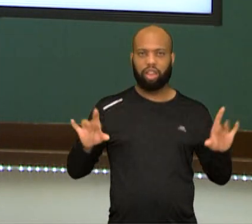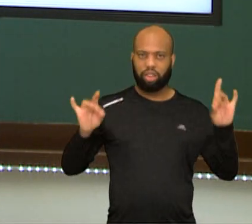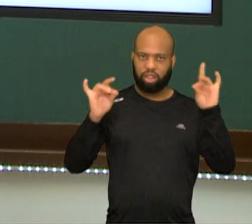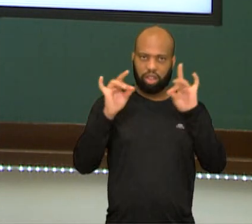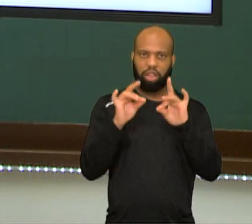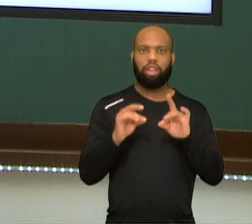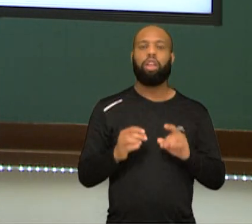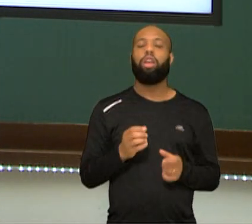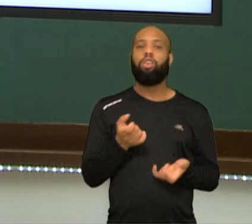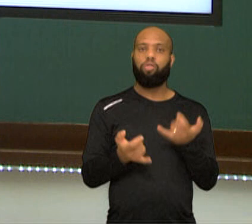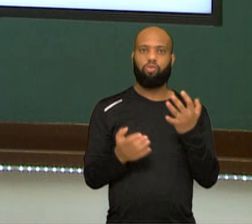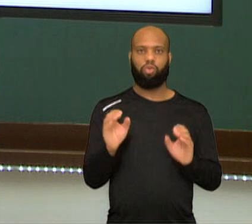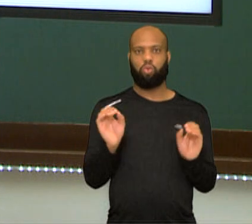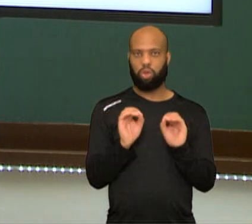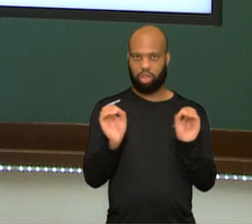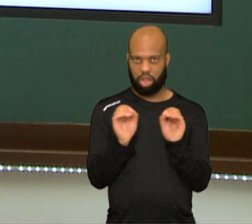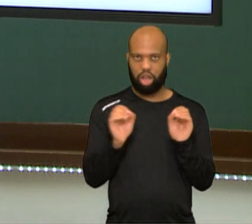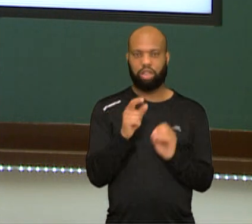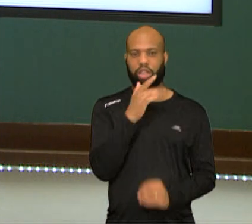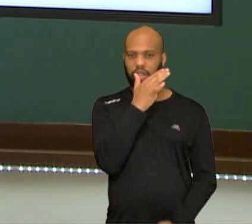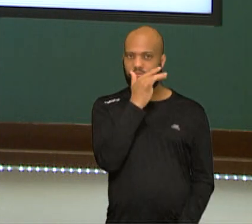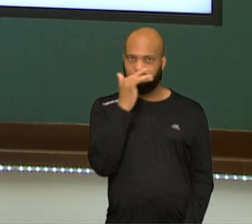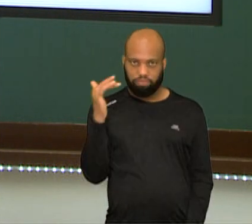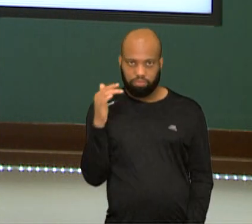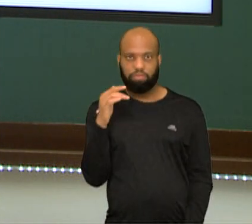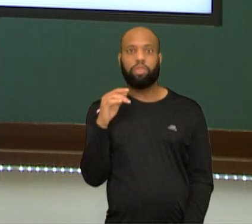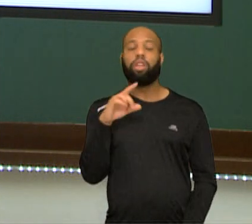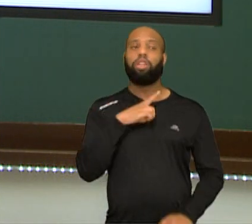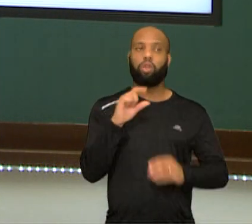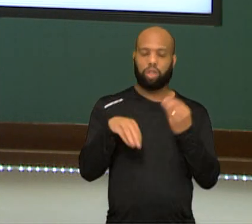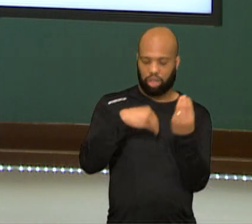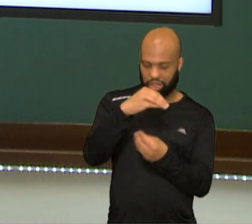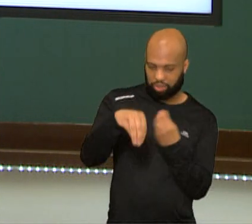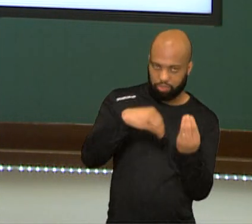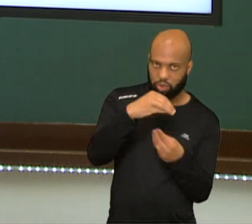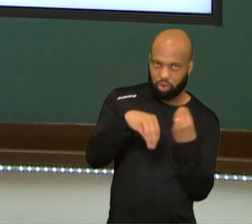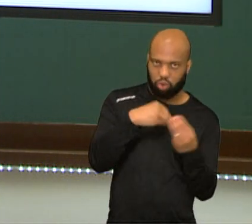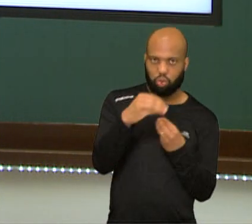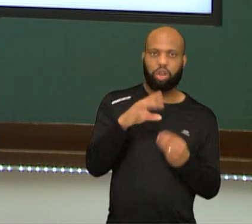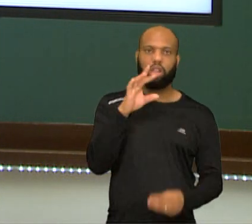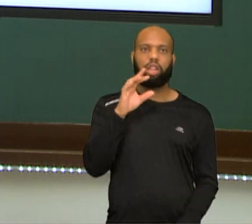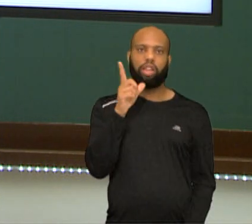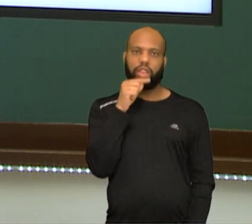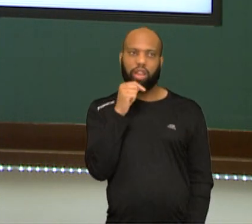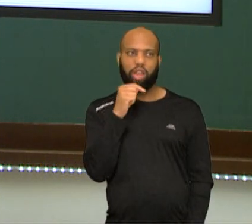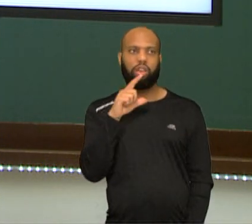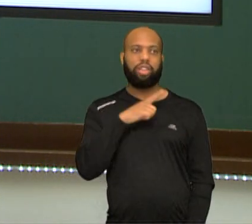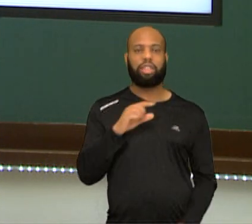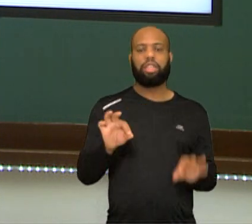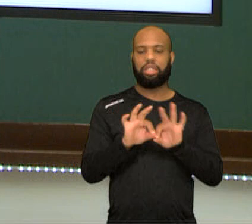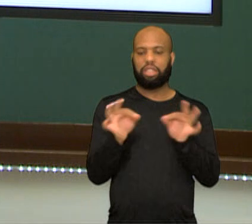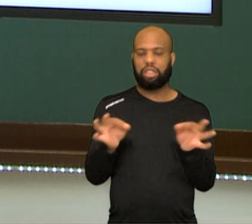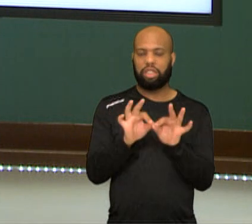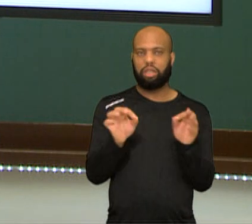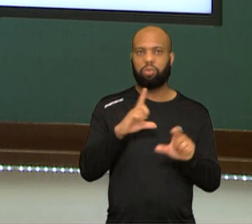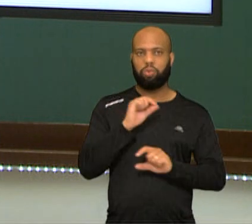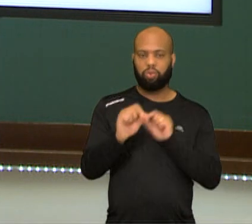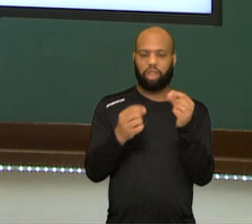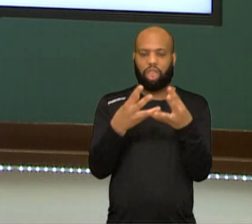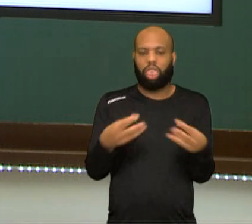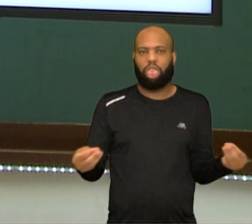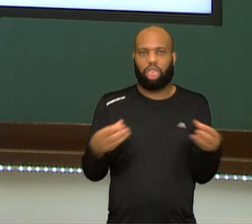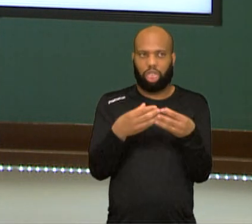incolor, com cheiro agradável e solúvel em água. A acetona mais simples é usada como solvente de lacas,